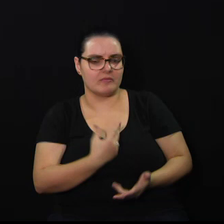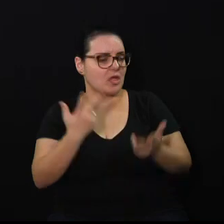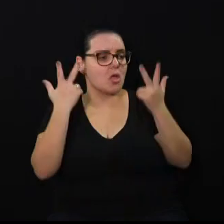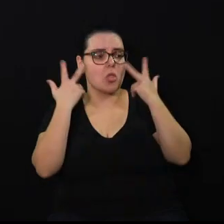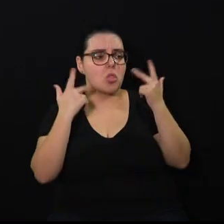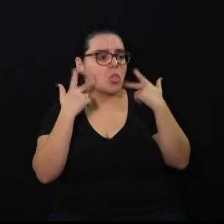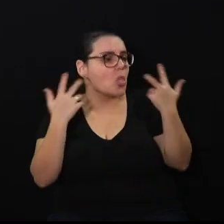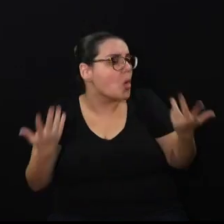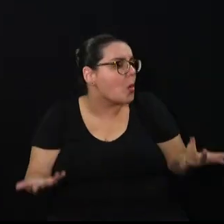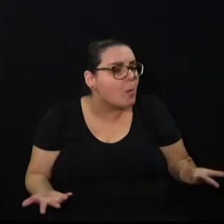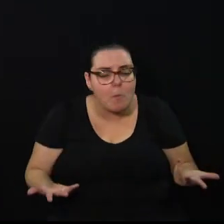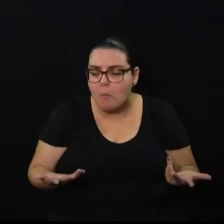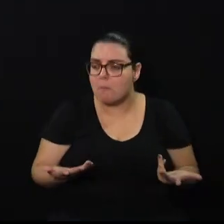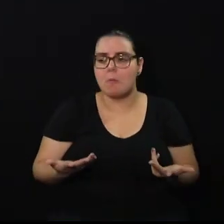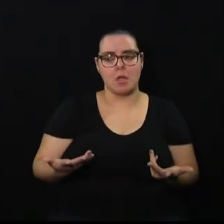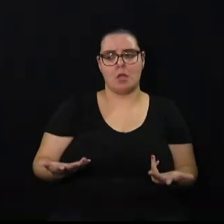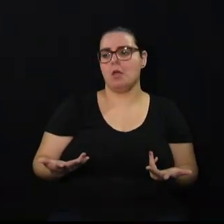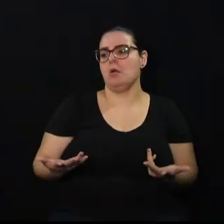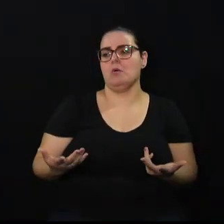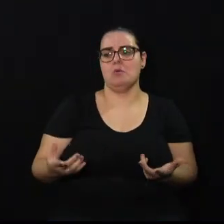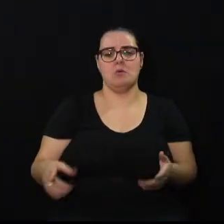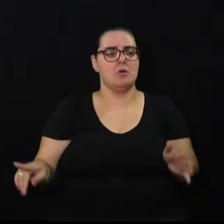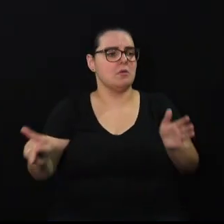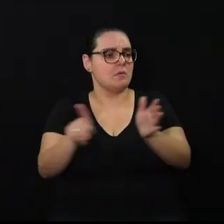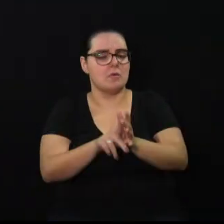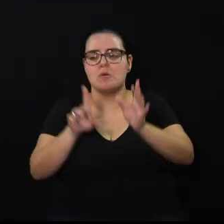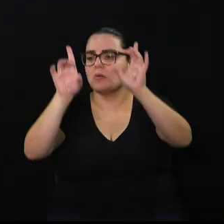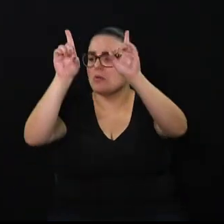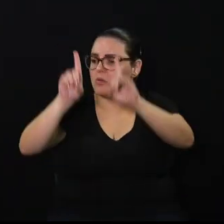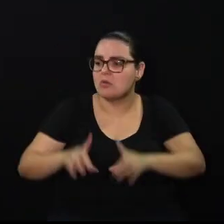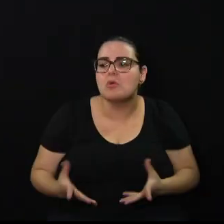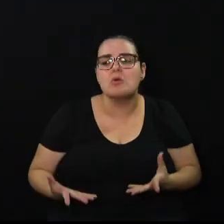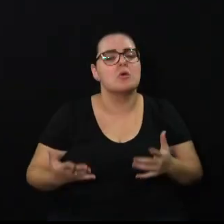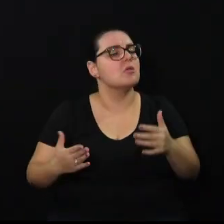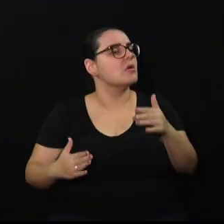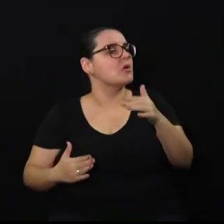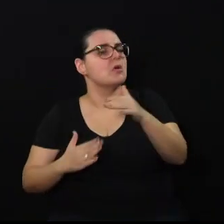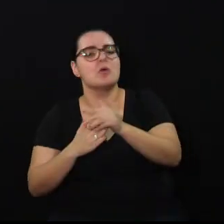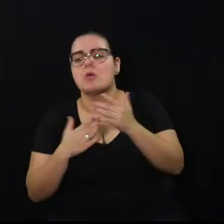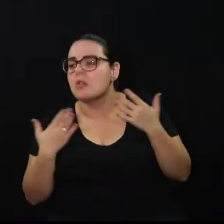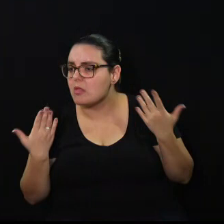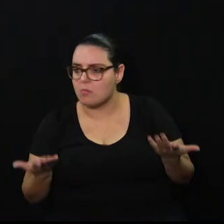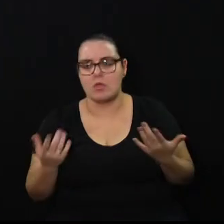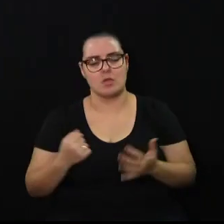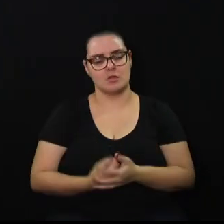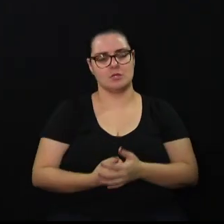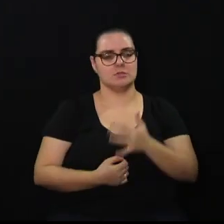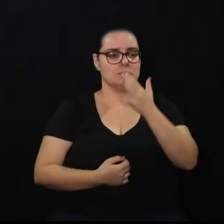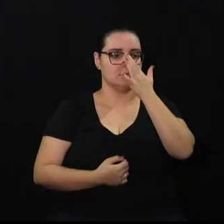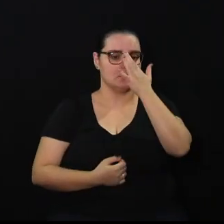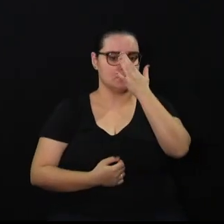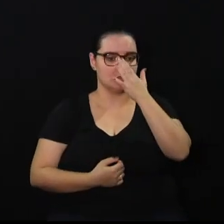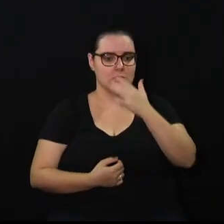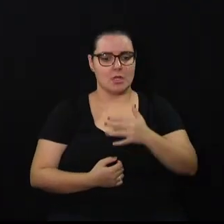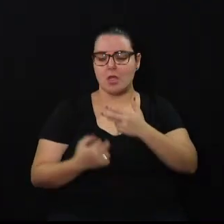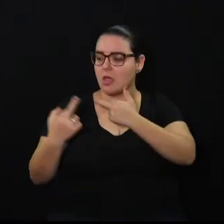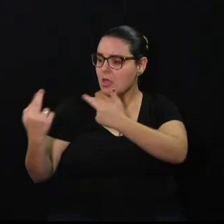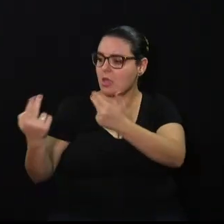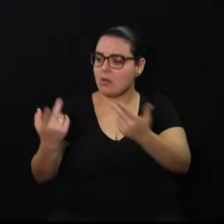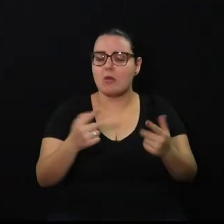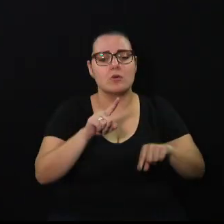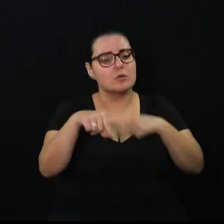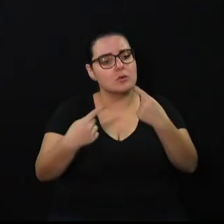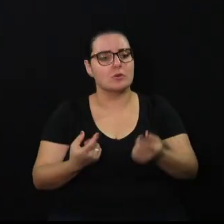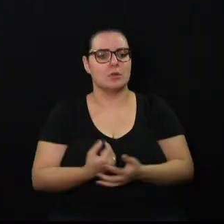plena dentro dos seus direitos e das suas potencialidades tá o desafio é principalmente pela